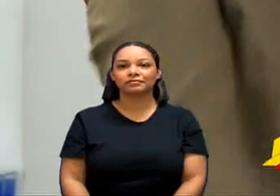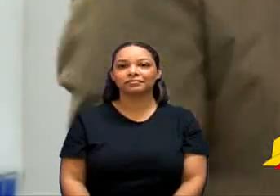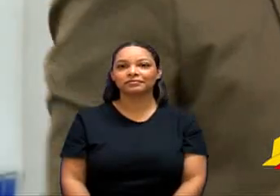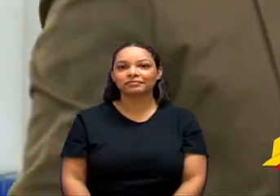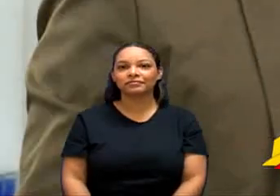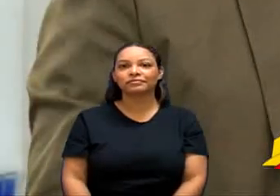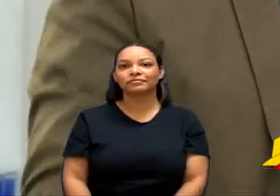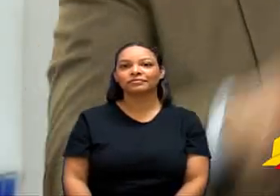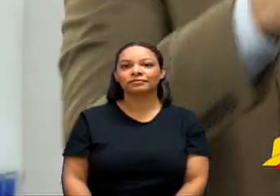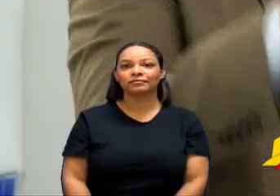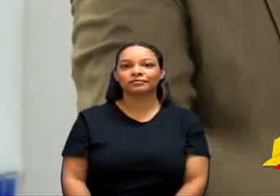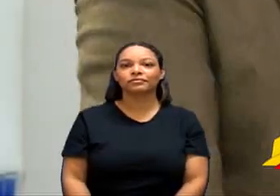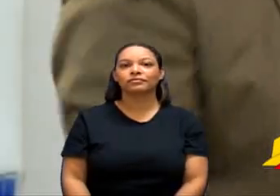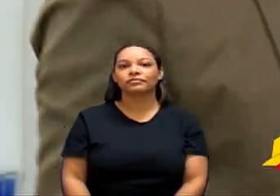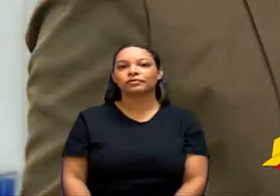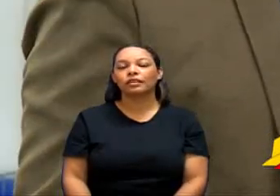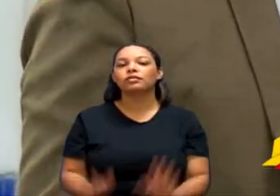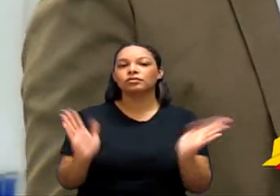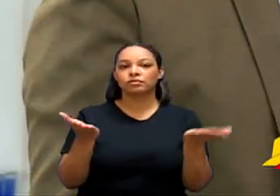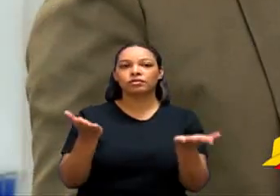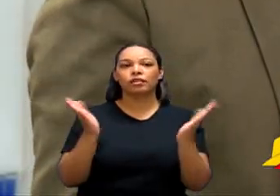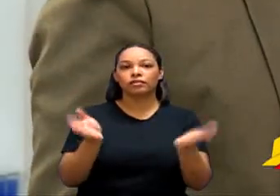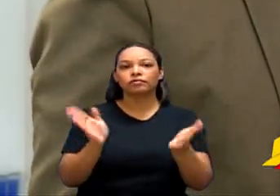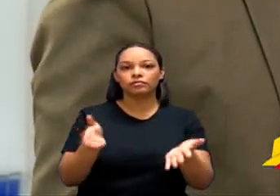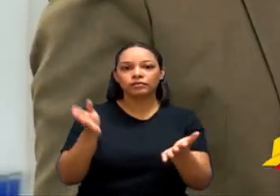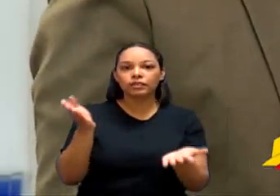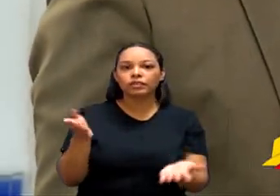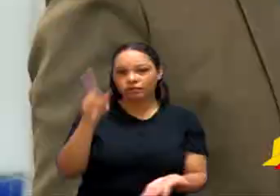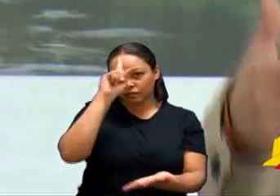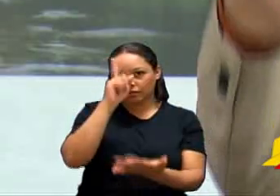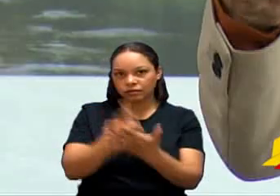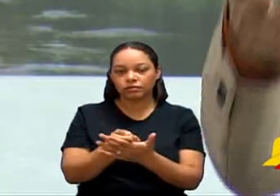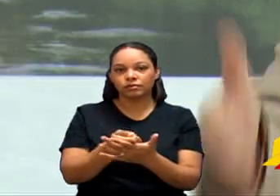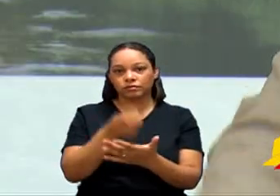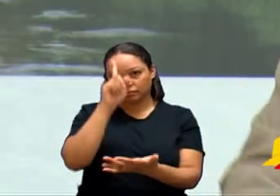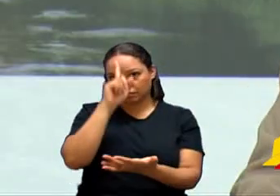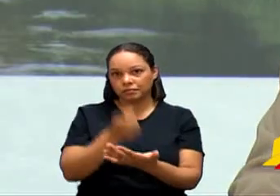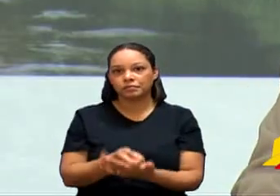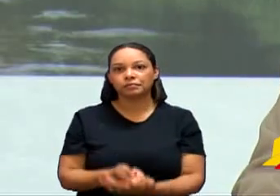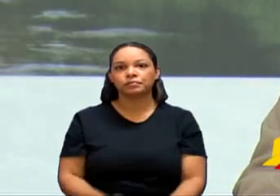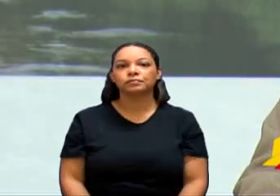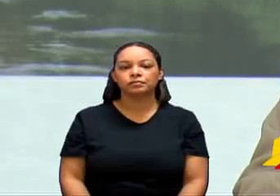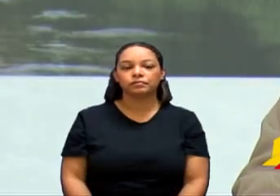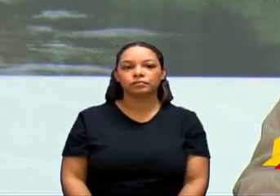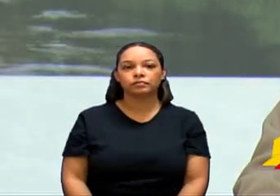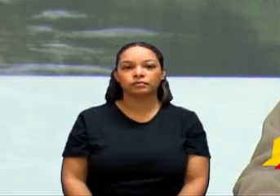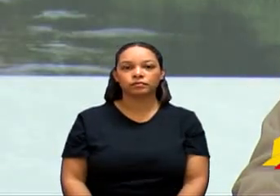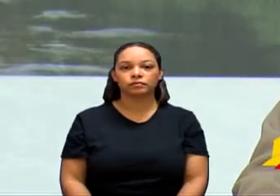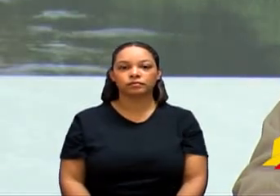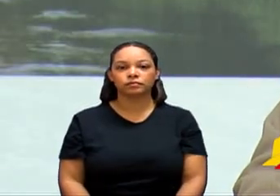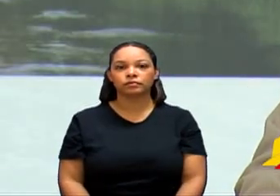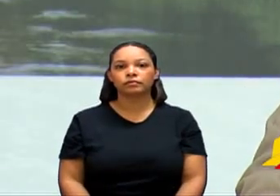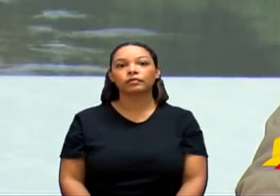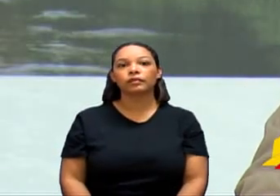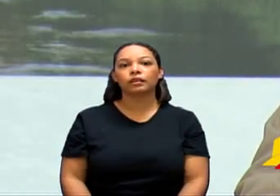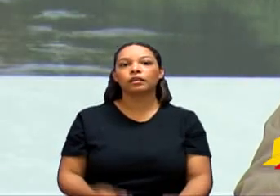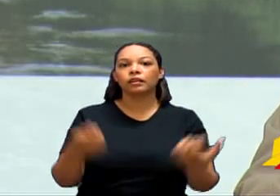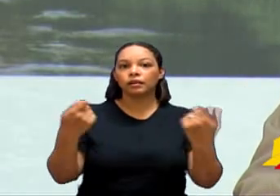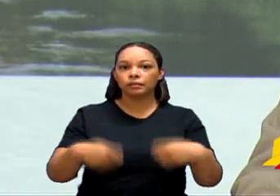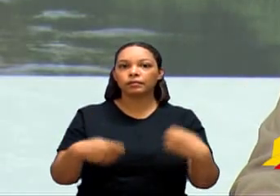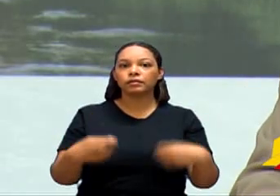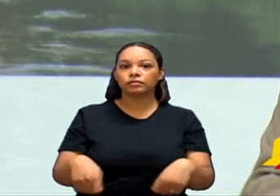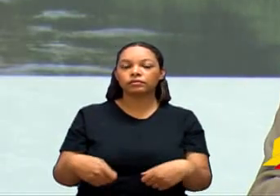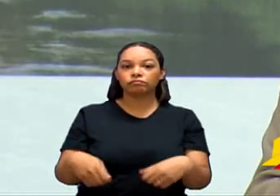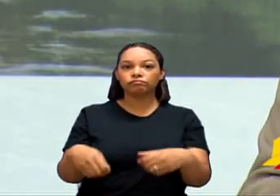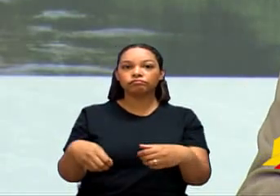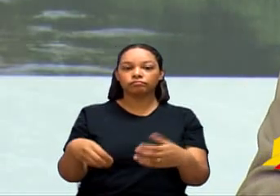fazer a instalação. Com nós também em algumas situações. Eu acho que antes da troca a gente tem que instalar onde não tem. Isso, instalar onde